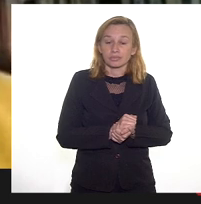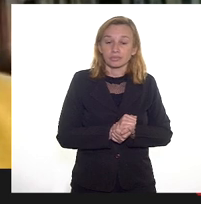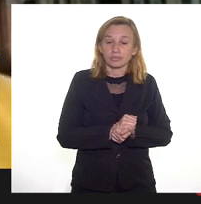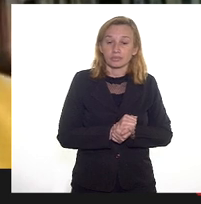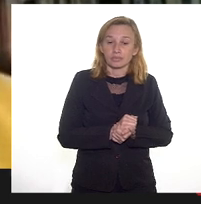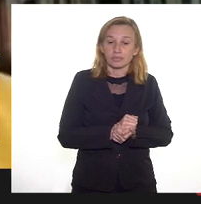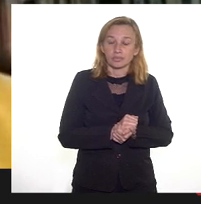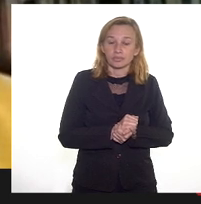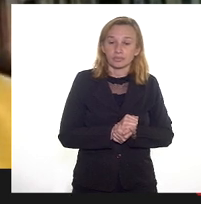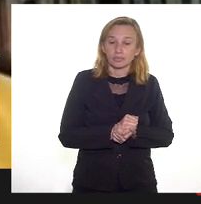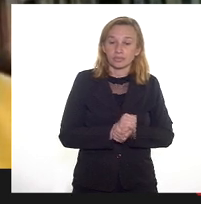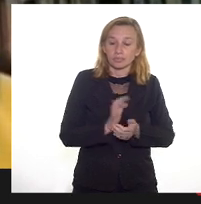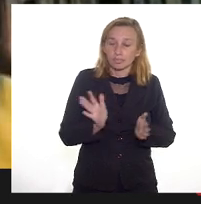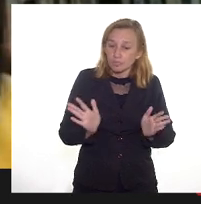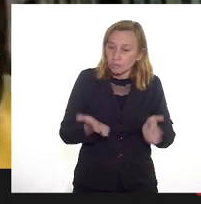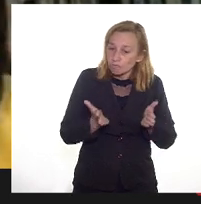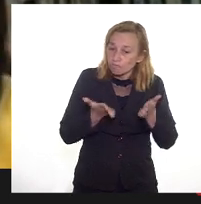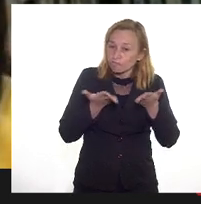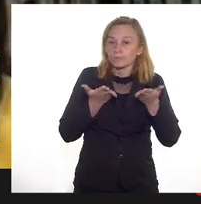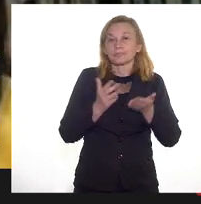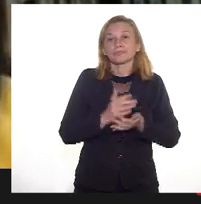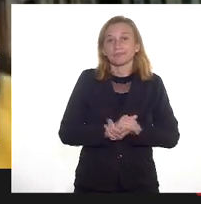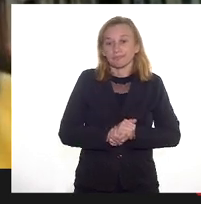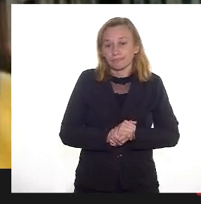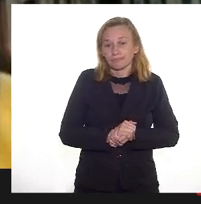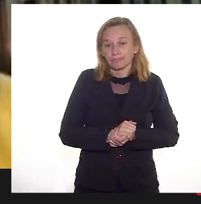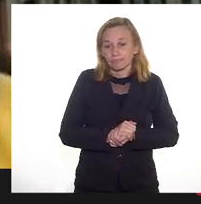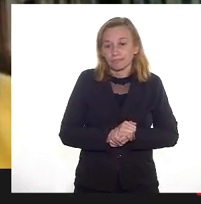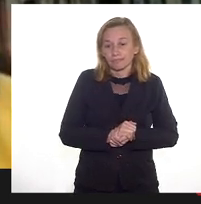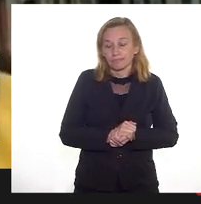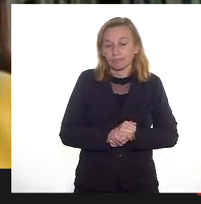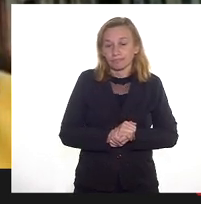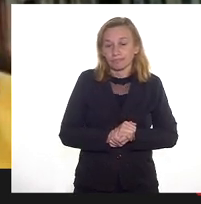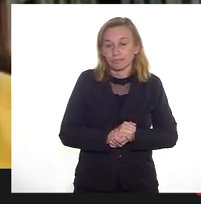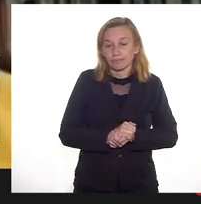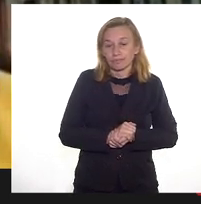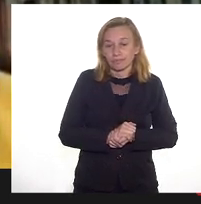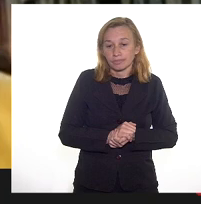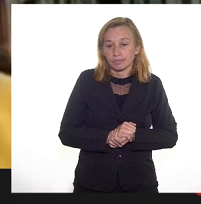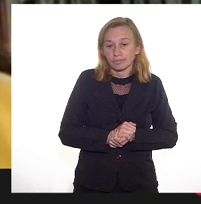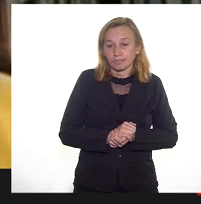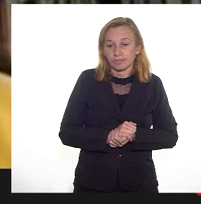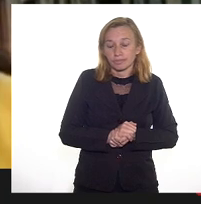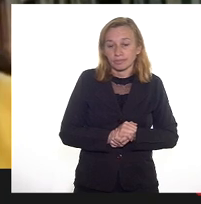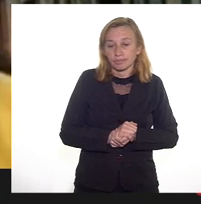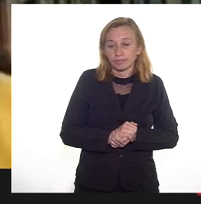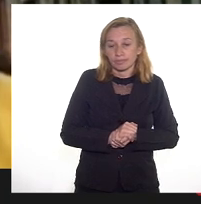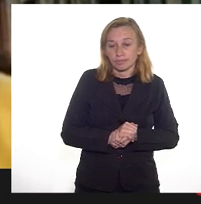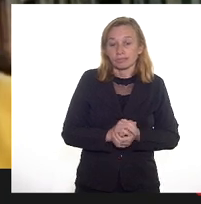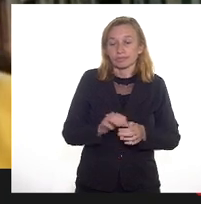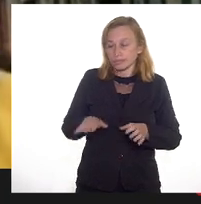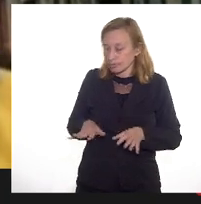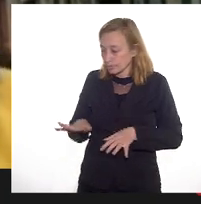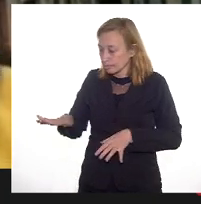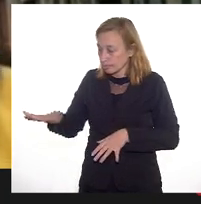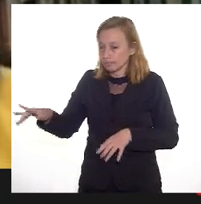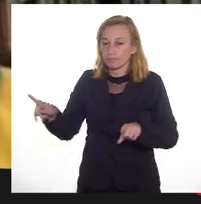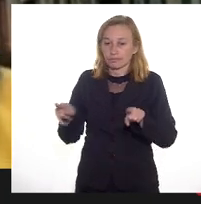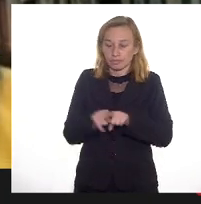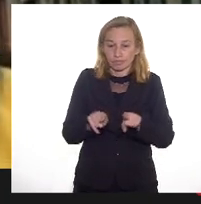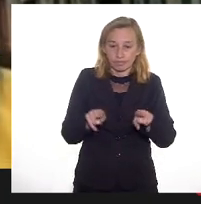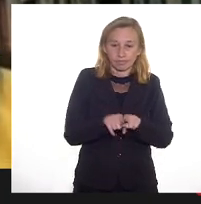a um estímulo, né, às conversões nas favelas também.